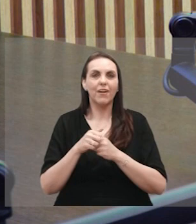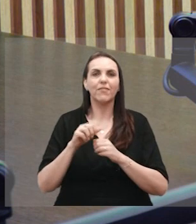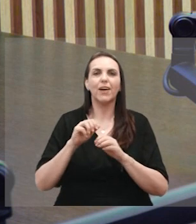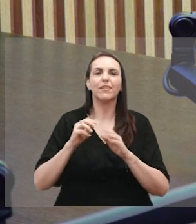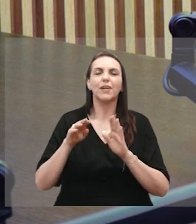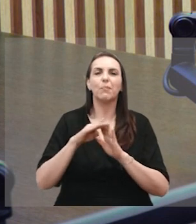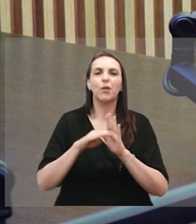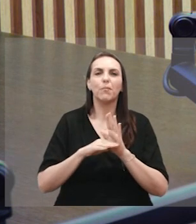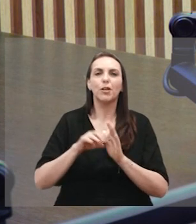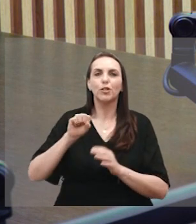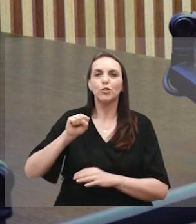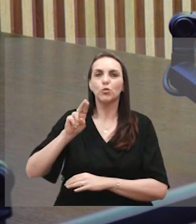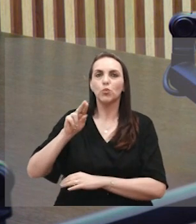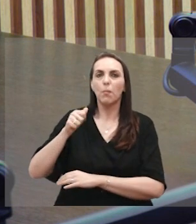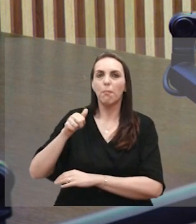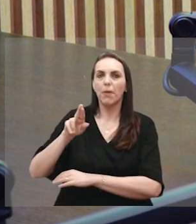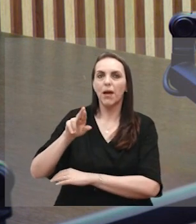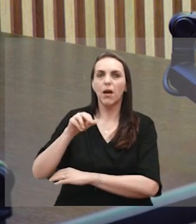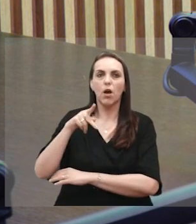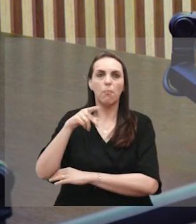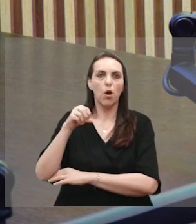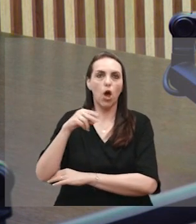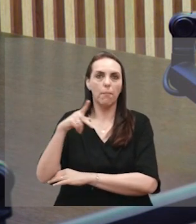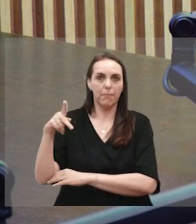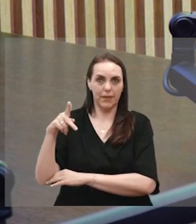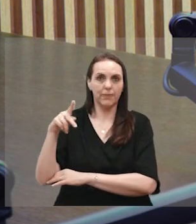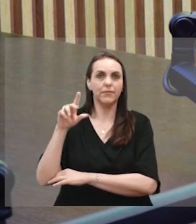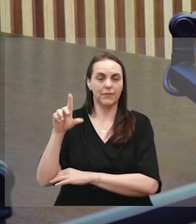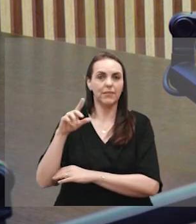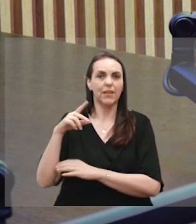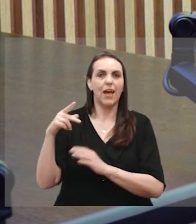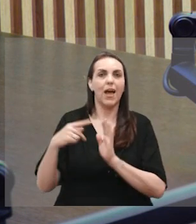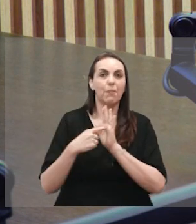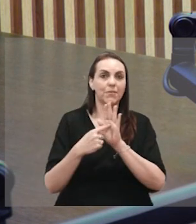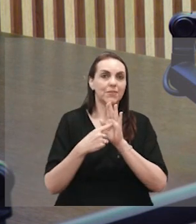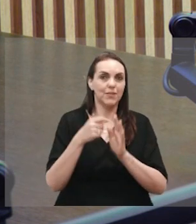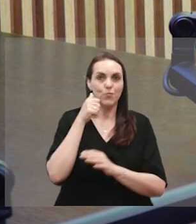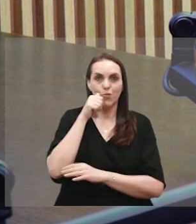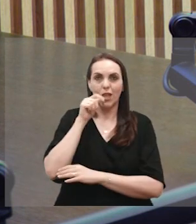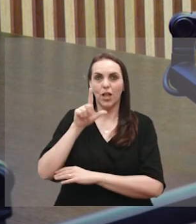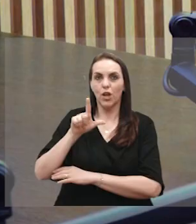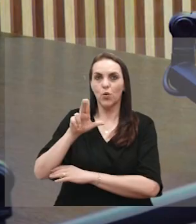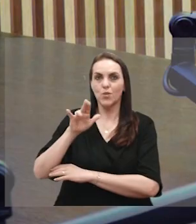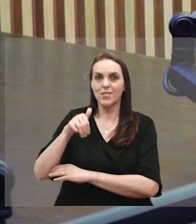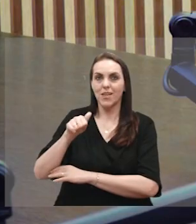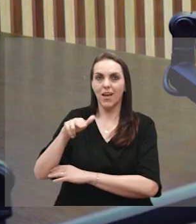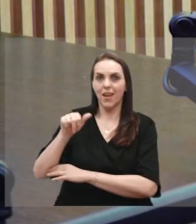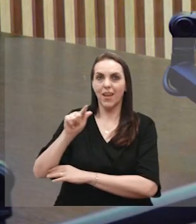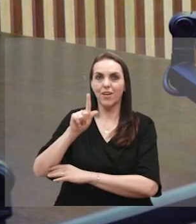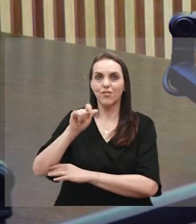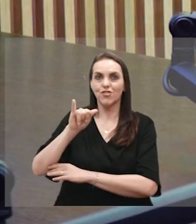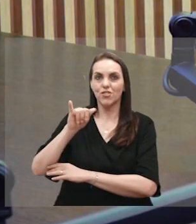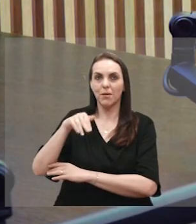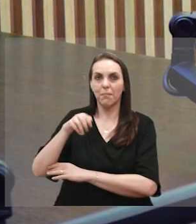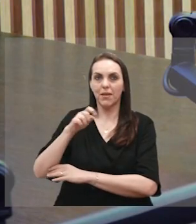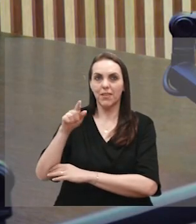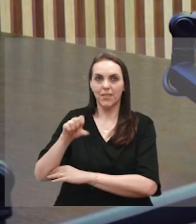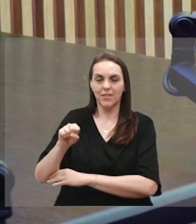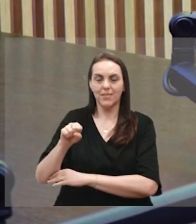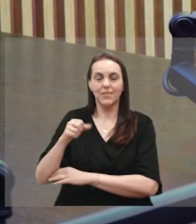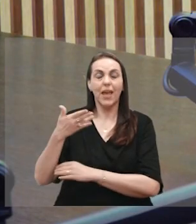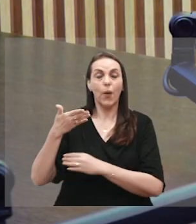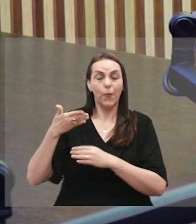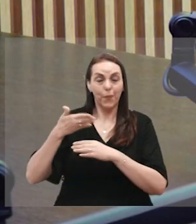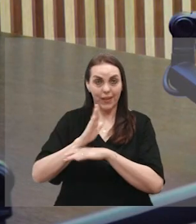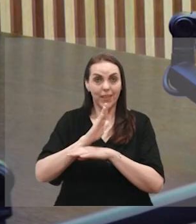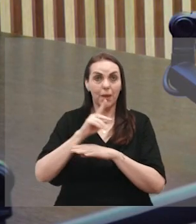da Luciana Gimenez, era um dos poucos programas que dava espaço para ele. E lá começou a me chamar a atenção a política, né, então acabei entrando para o